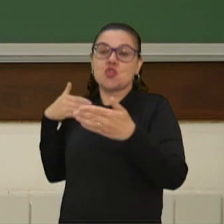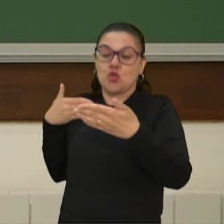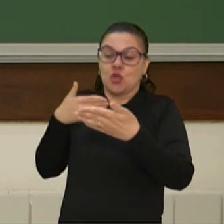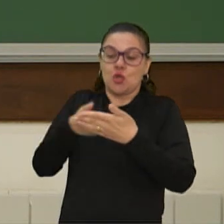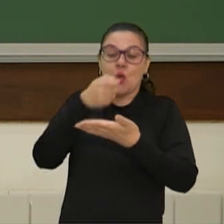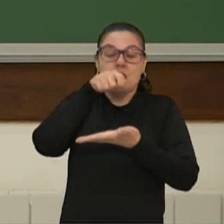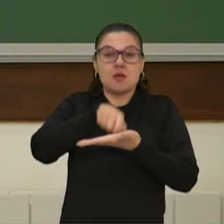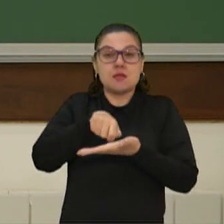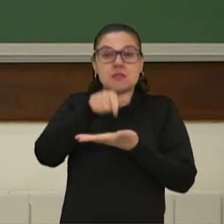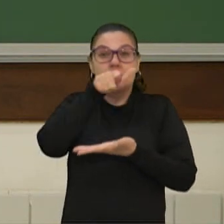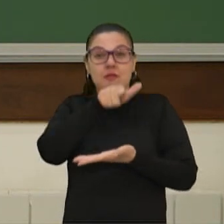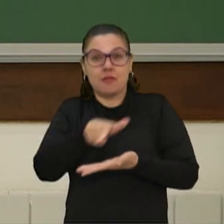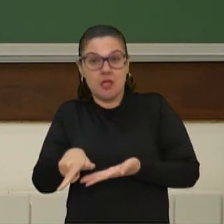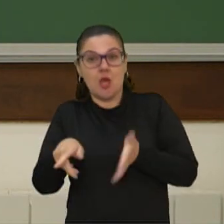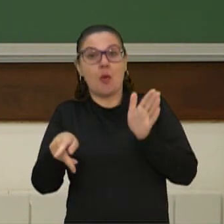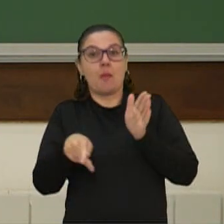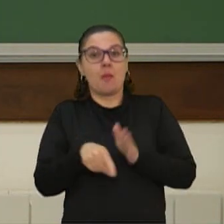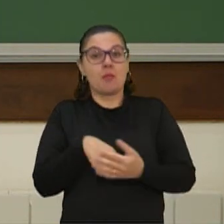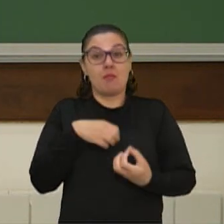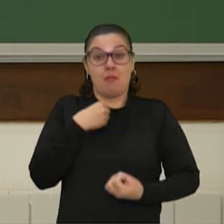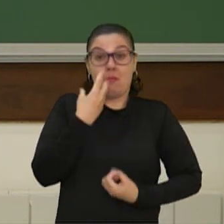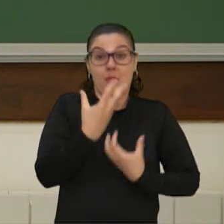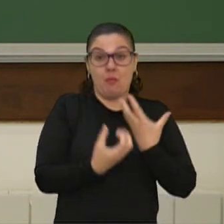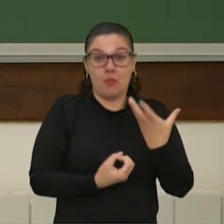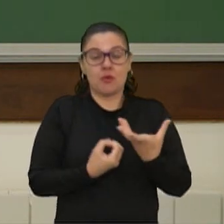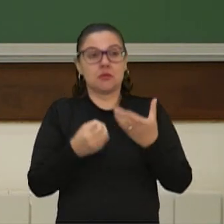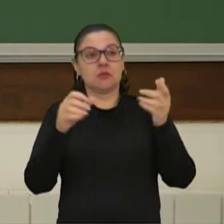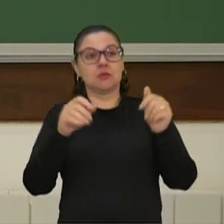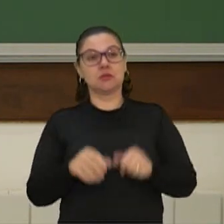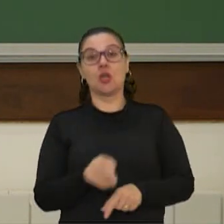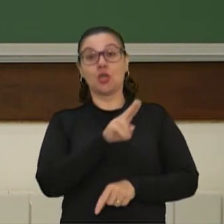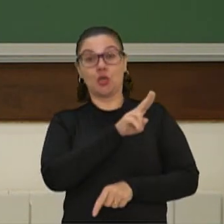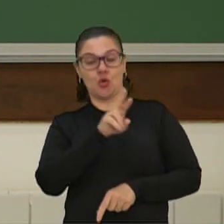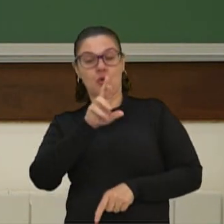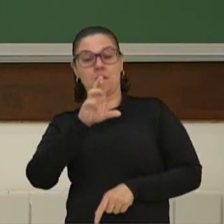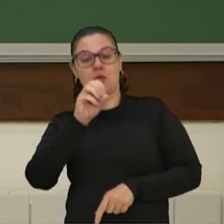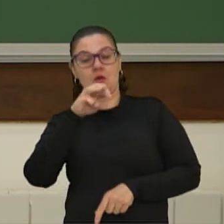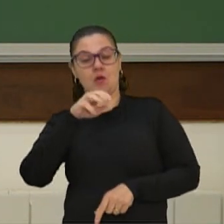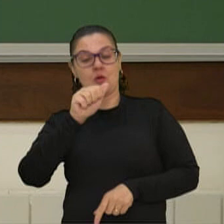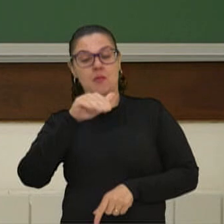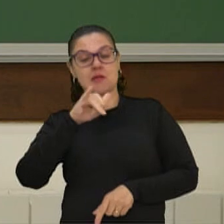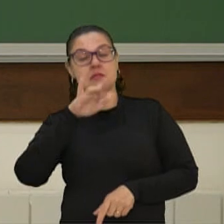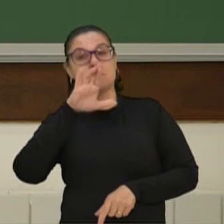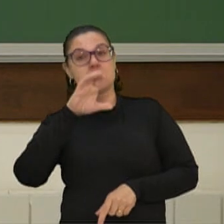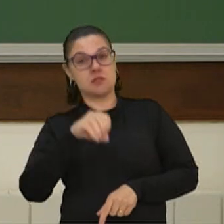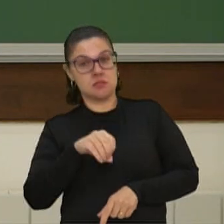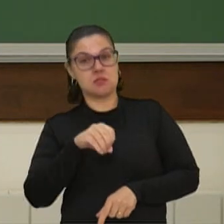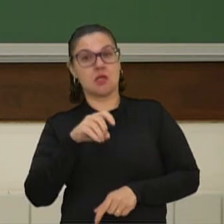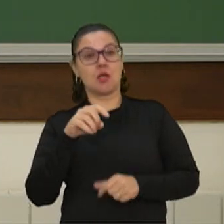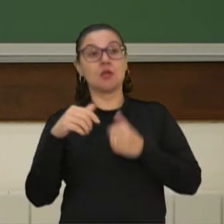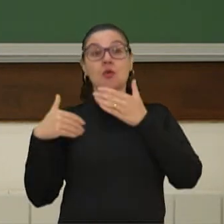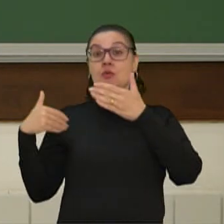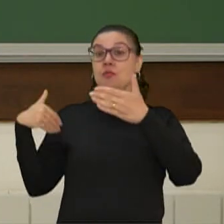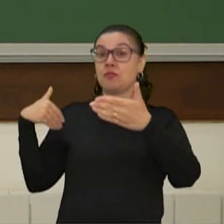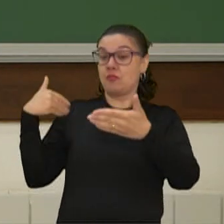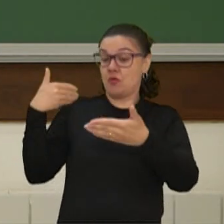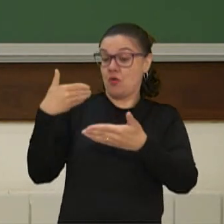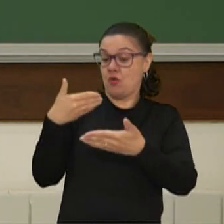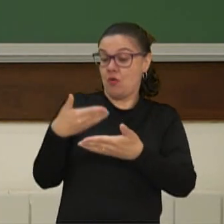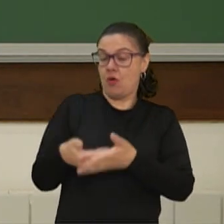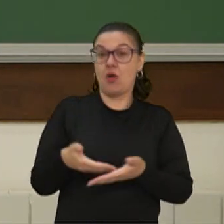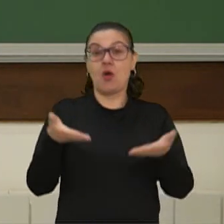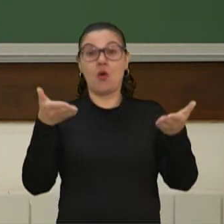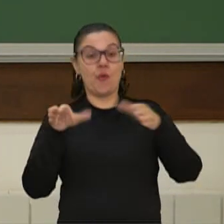reescrevê-la numa obra literária, num monumento chamado Romanceiro da Inconfidência. Isso ficou para a posteridade, hoje